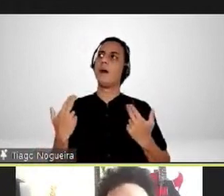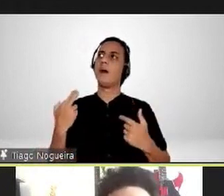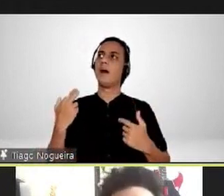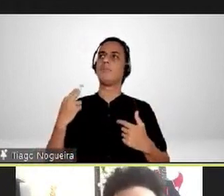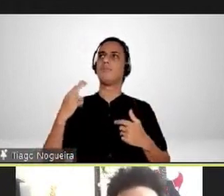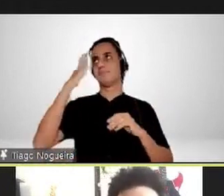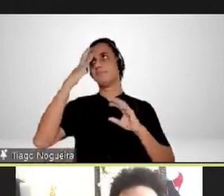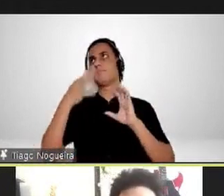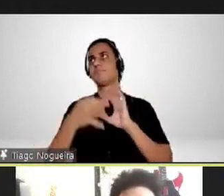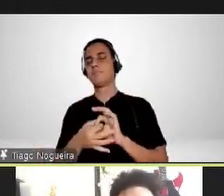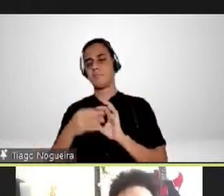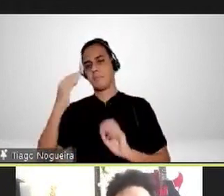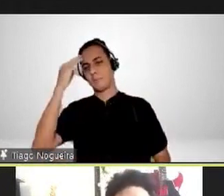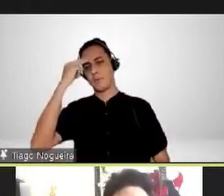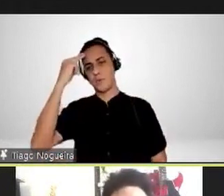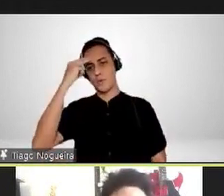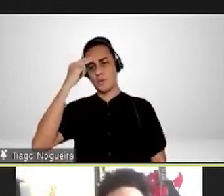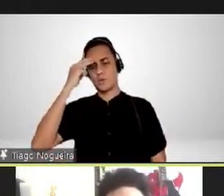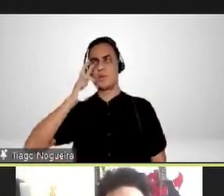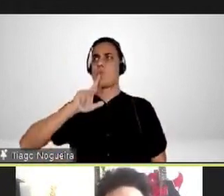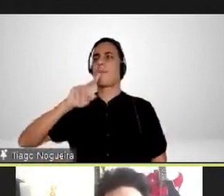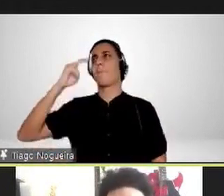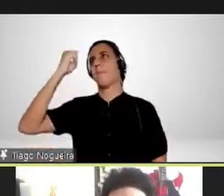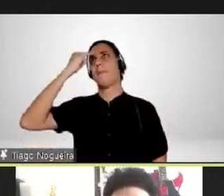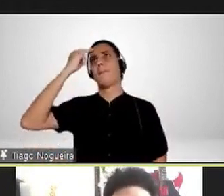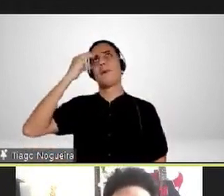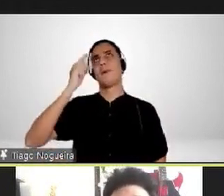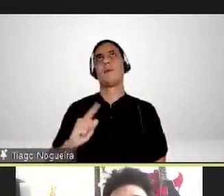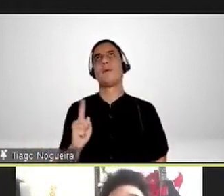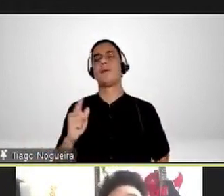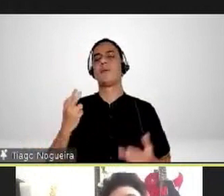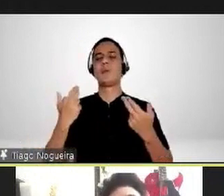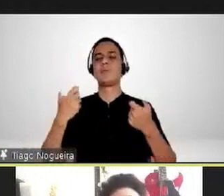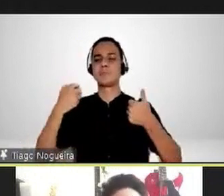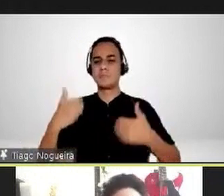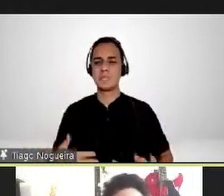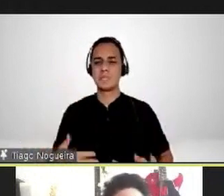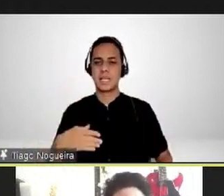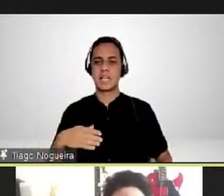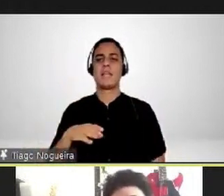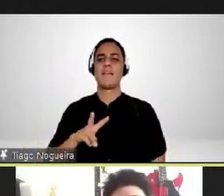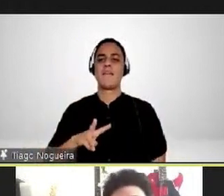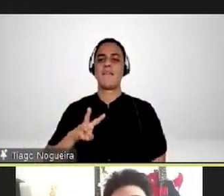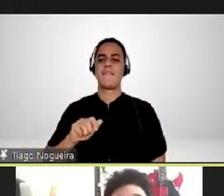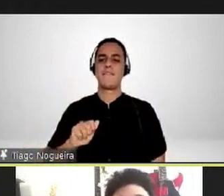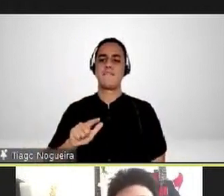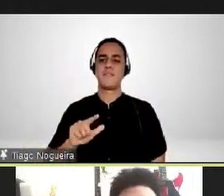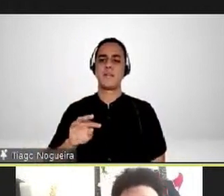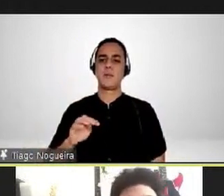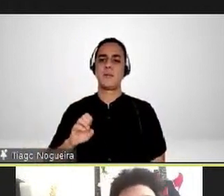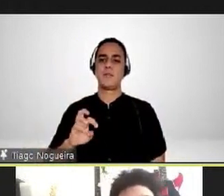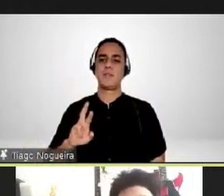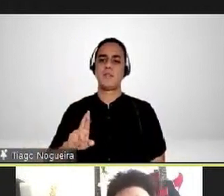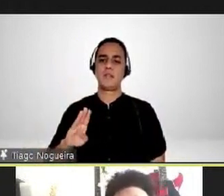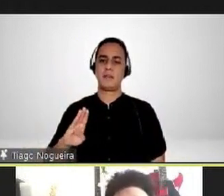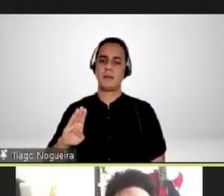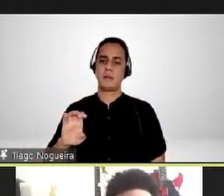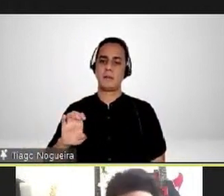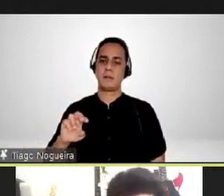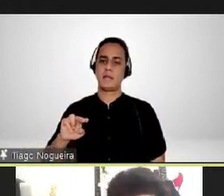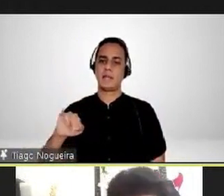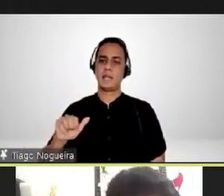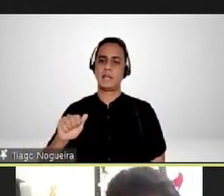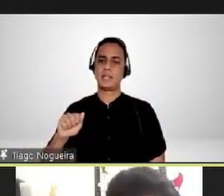não é bem uma memória, né? Como eu disse, que o Walter Benjamin vai chamar isso que as fotografias trazem, um